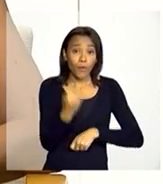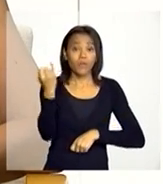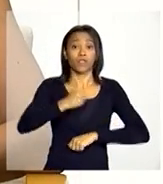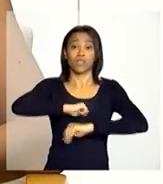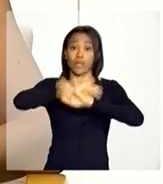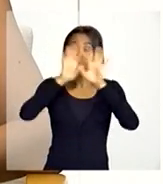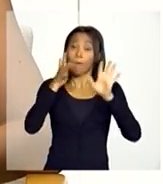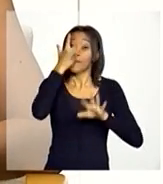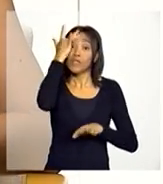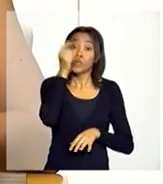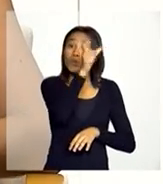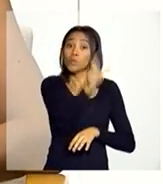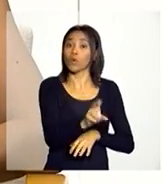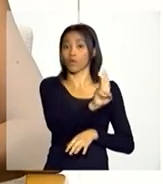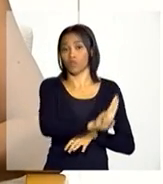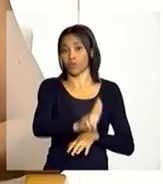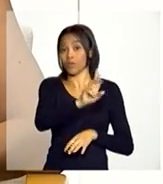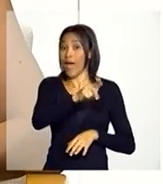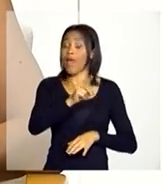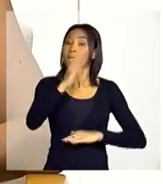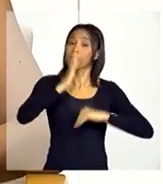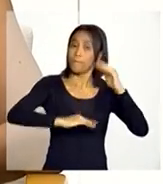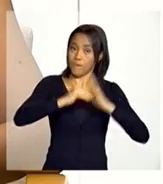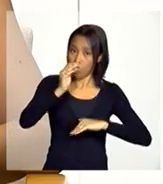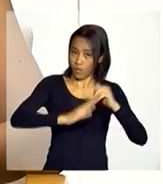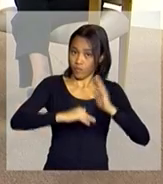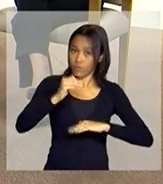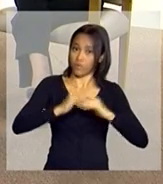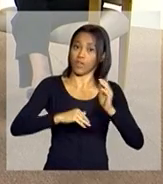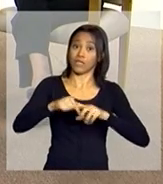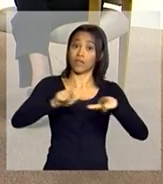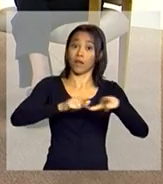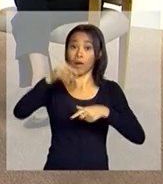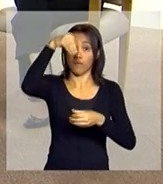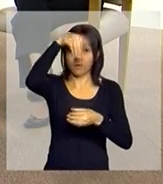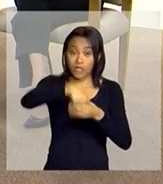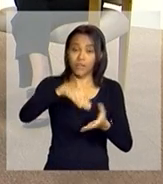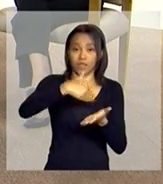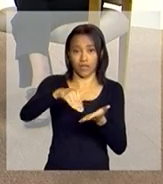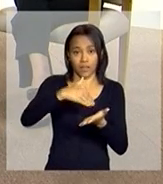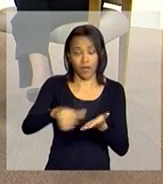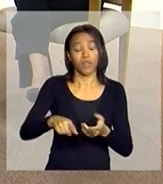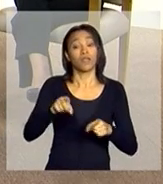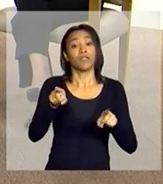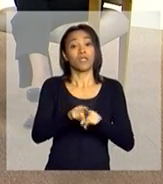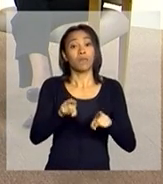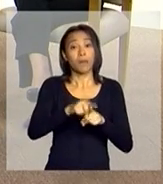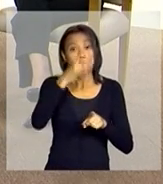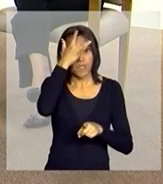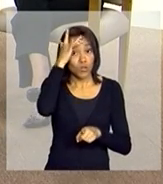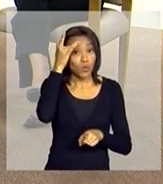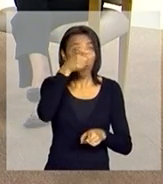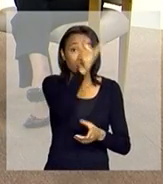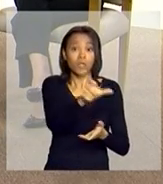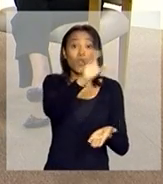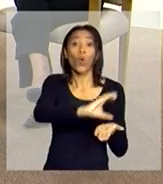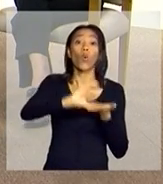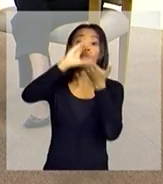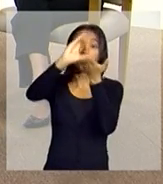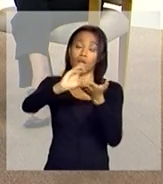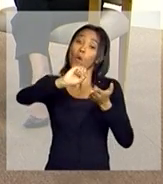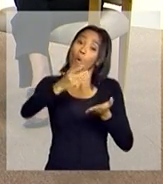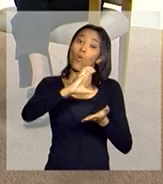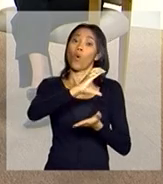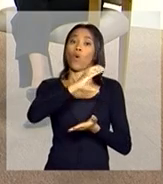usuário nós estamos falando dos técnicos das secretarias ou os conselheiros né dos conselhos de assistência social ou algum coordenador